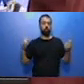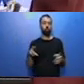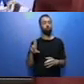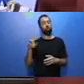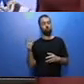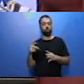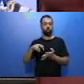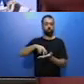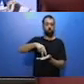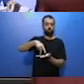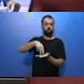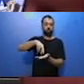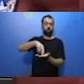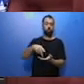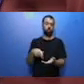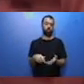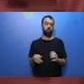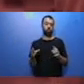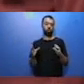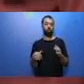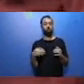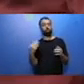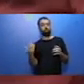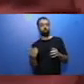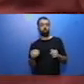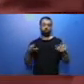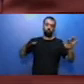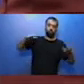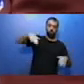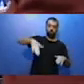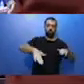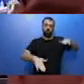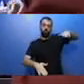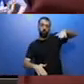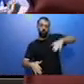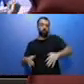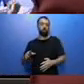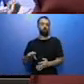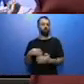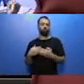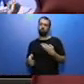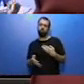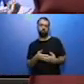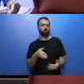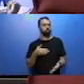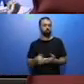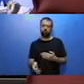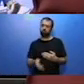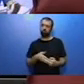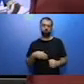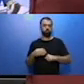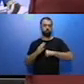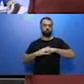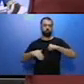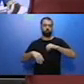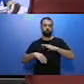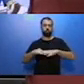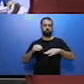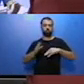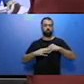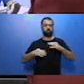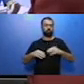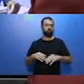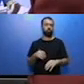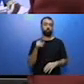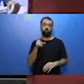sambinha, um passeio, uma natação, um ciclismo, ou que quer que seja aquela atividade que você faça, você precisa